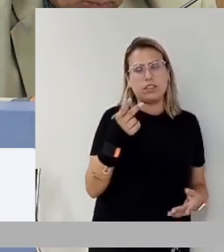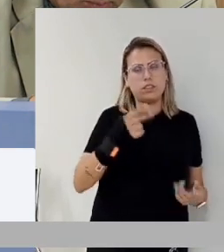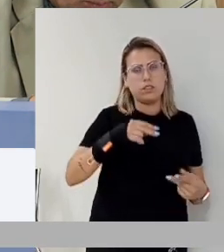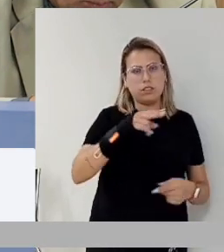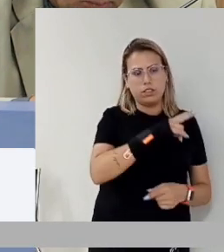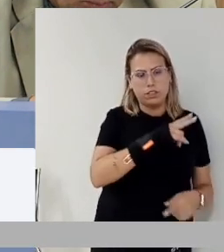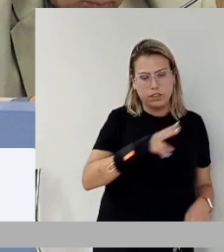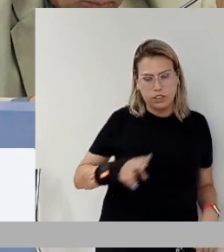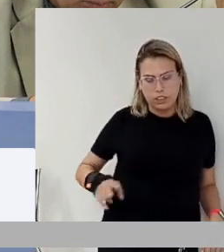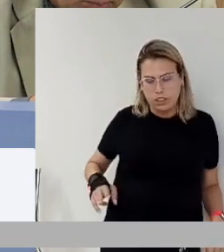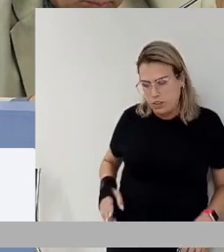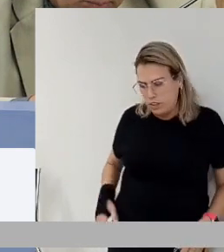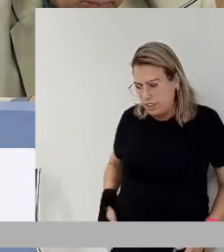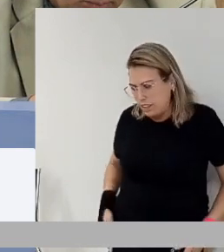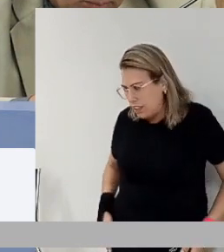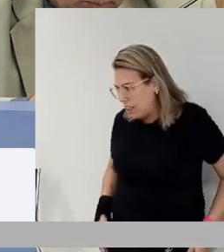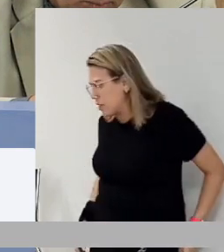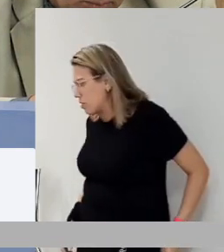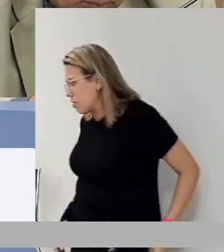vereadores